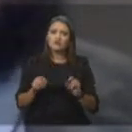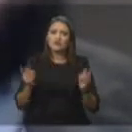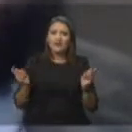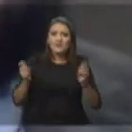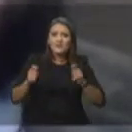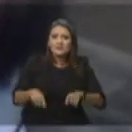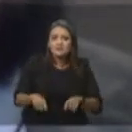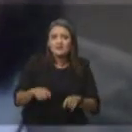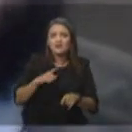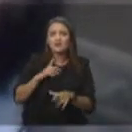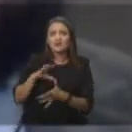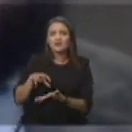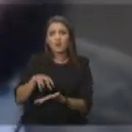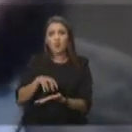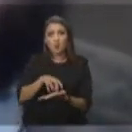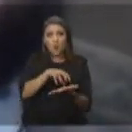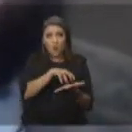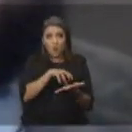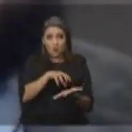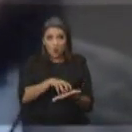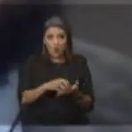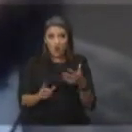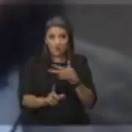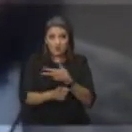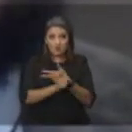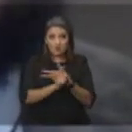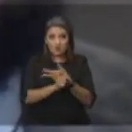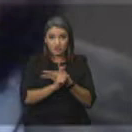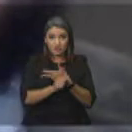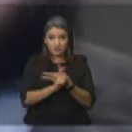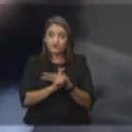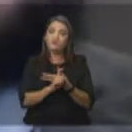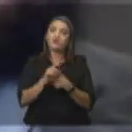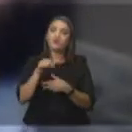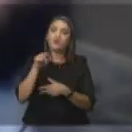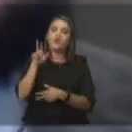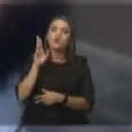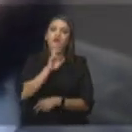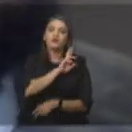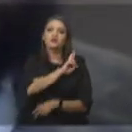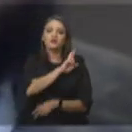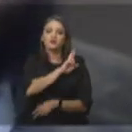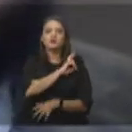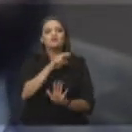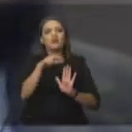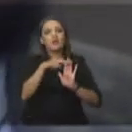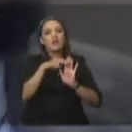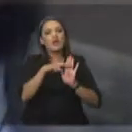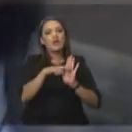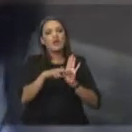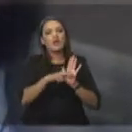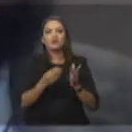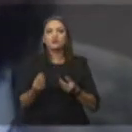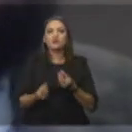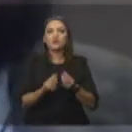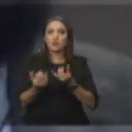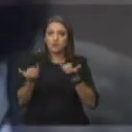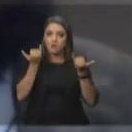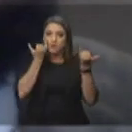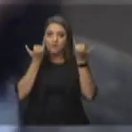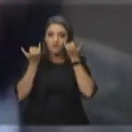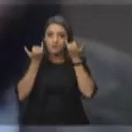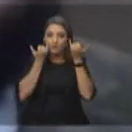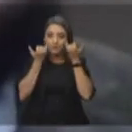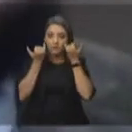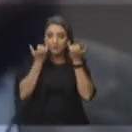capacidade institucional de um órgão do Poder Executivo que seria responsável por regular as relações e as informações